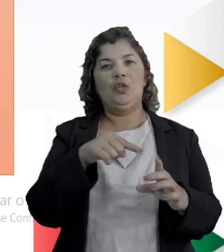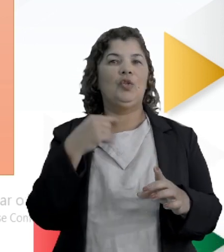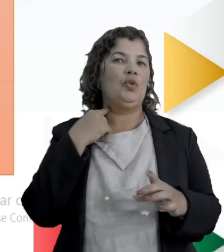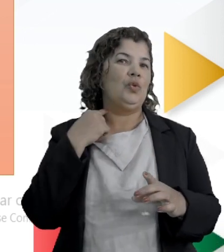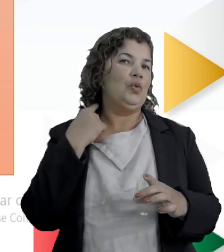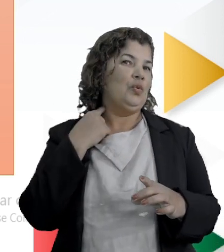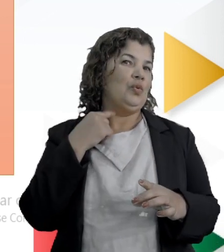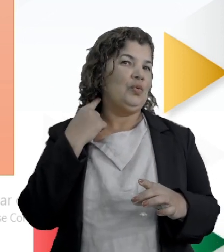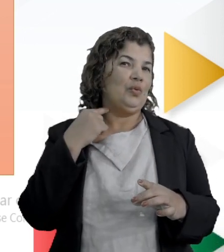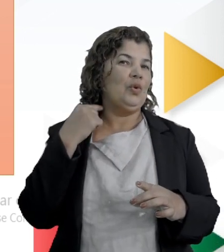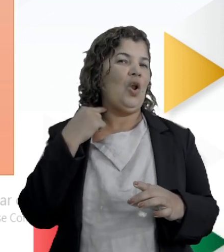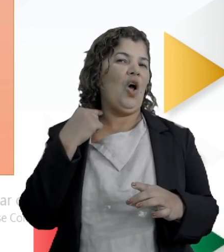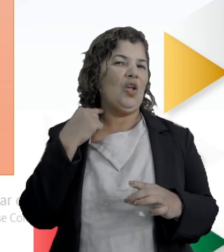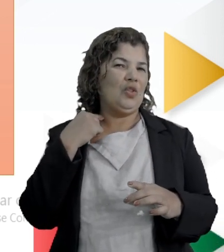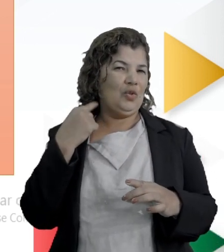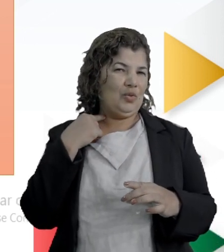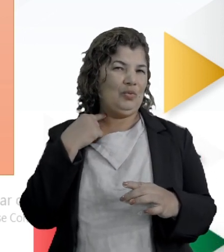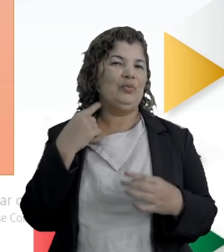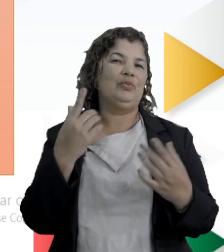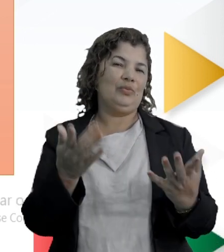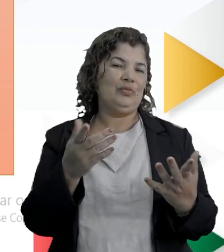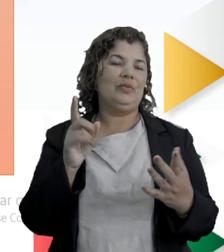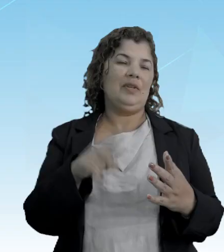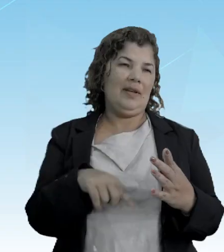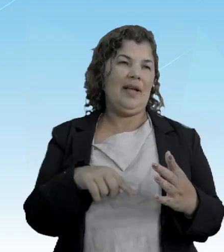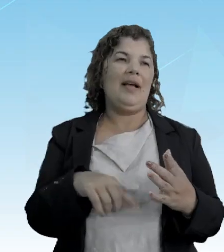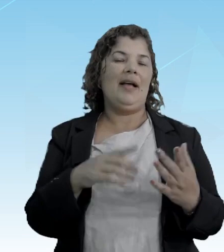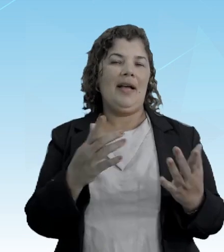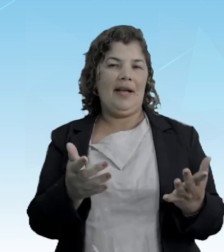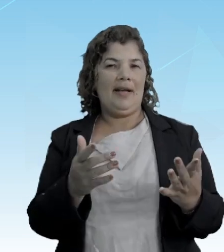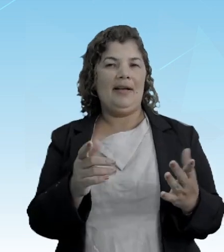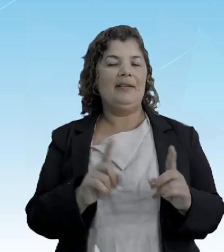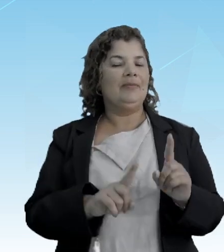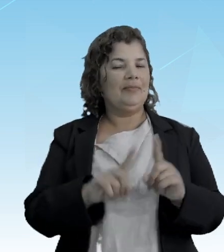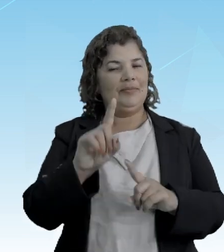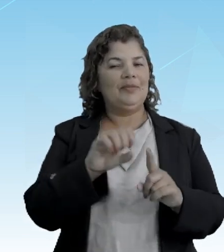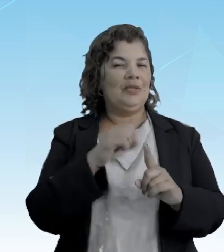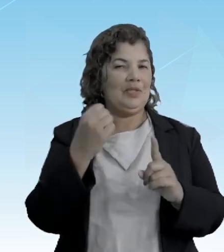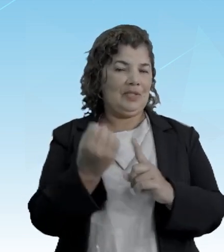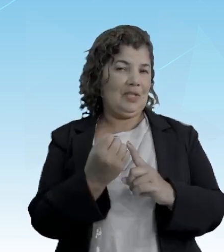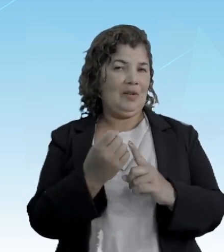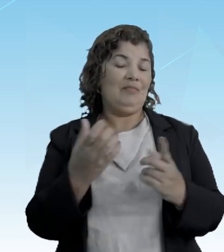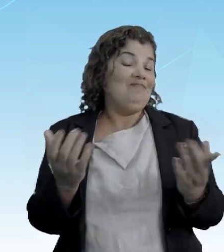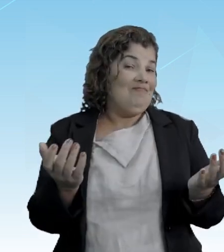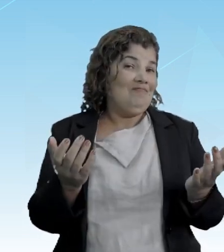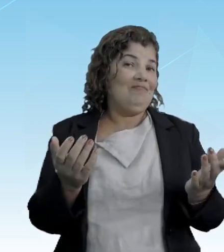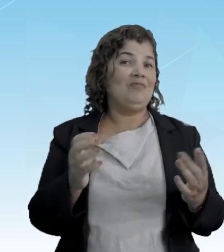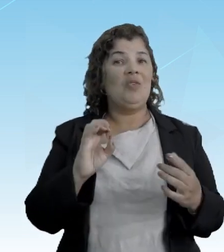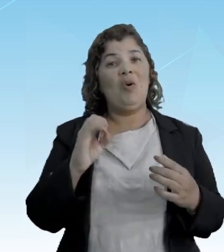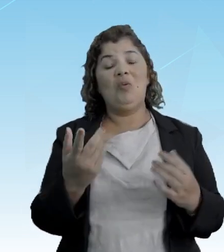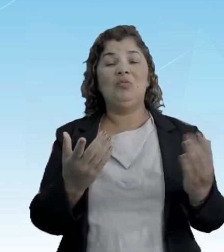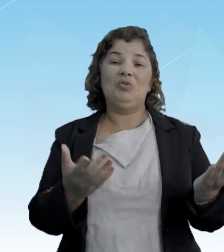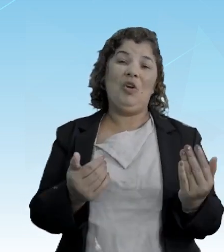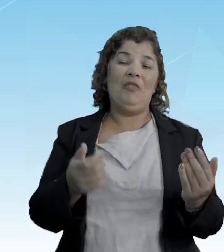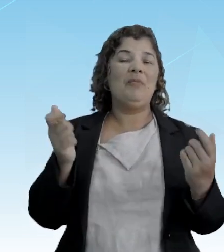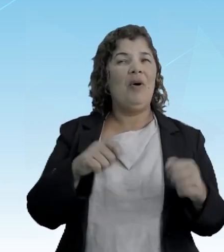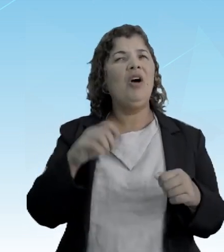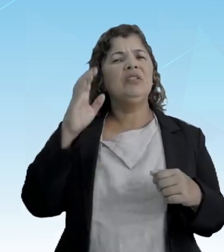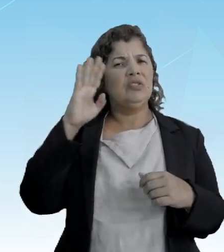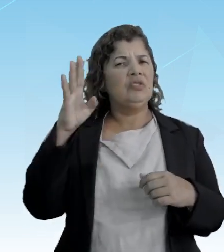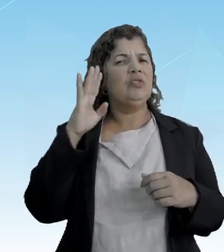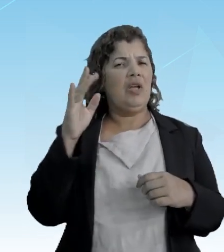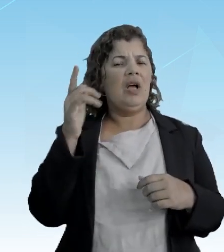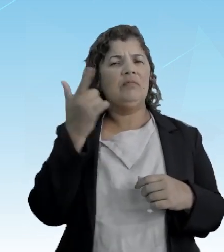questão econômica. Então, o que seria uma ascensão social? Será que o nosso jovem estudante ele pode sonhar com essa ascensão? Sim,